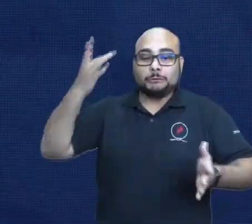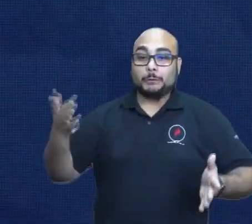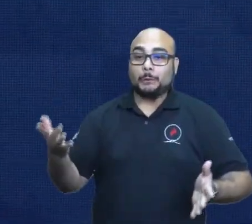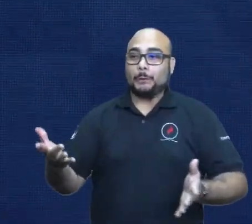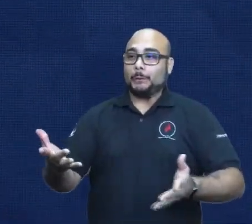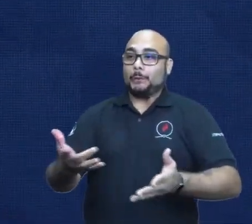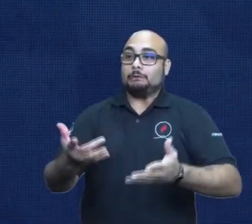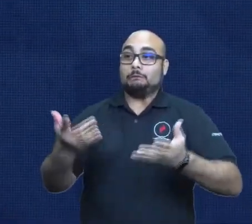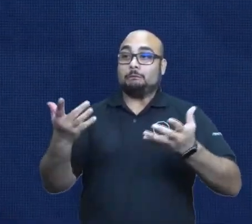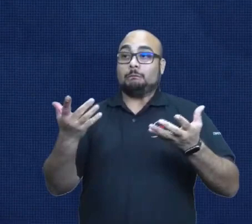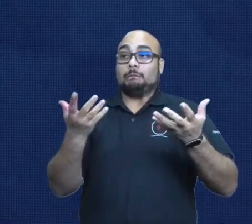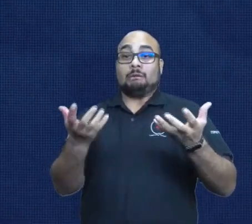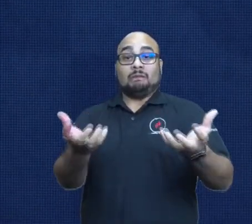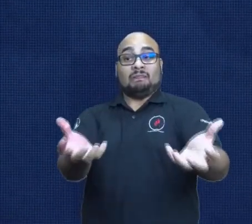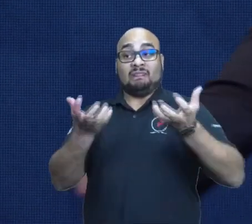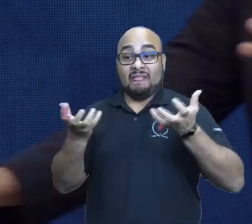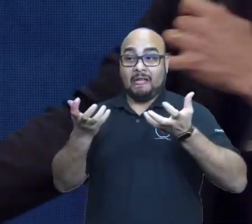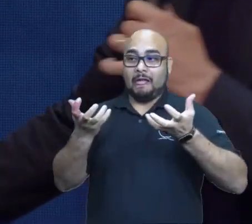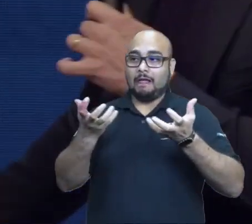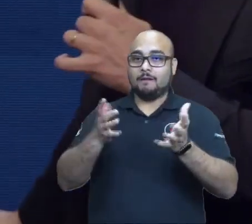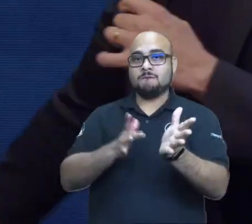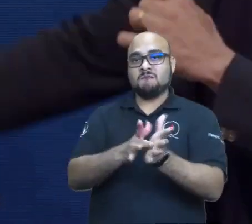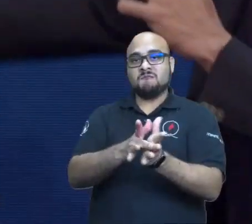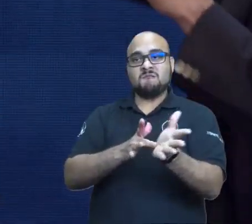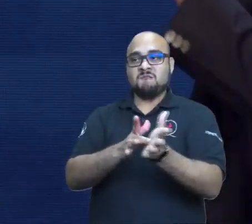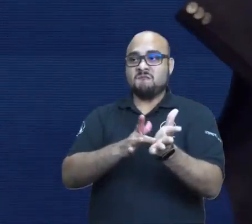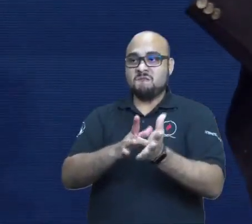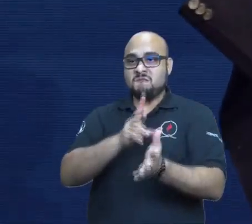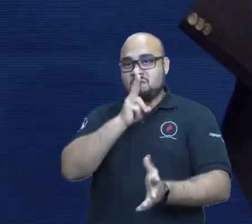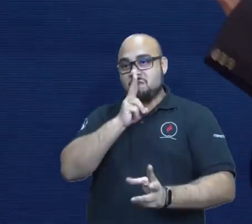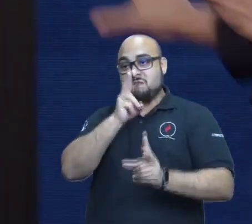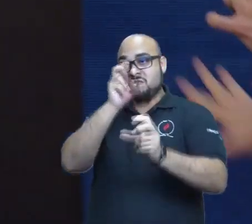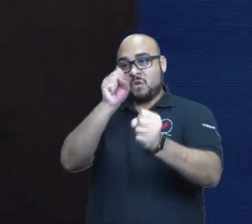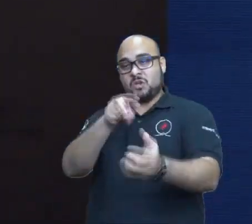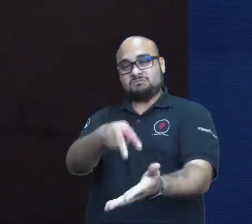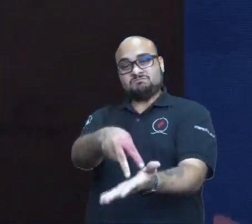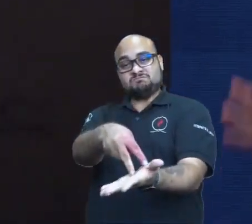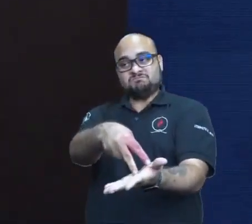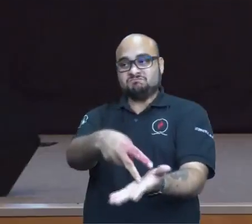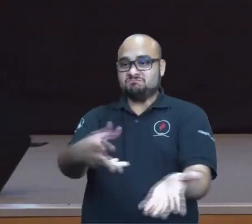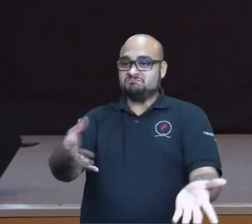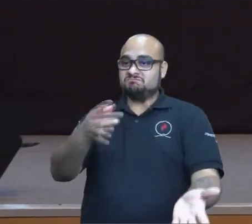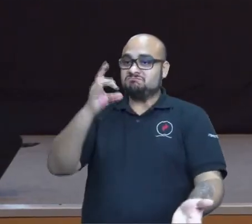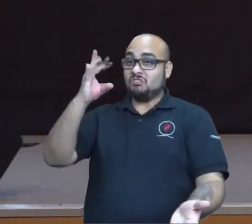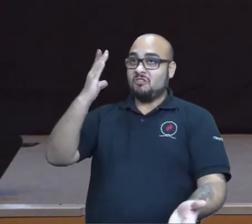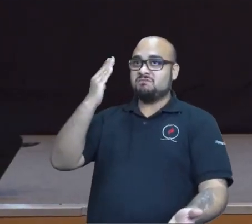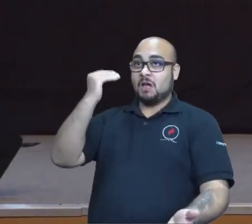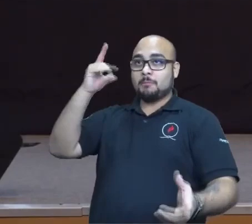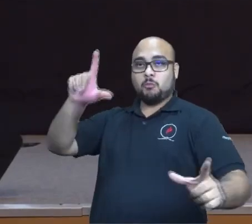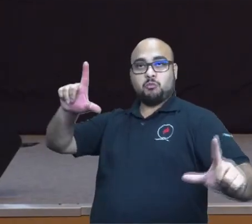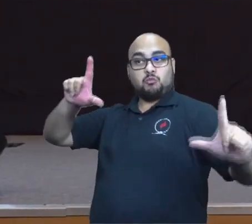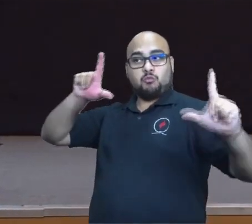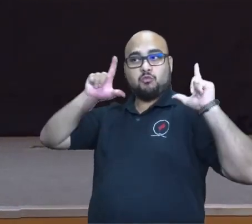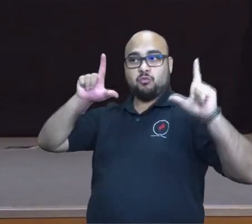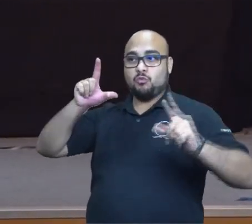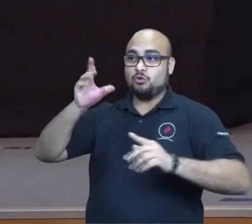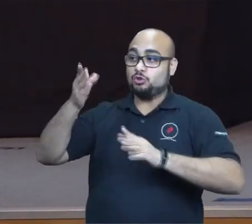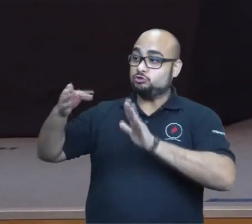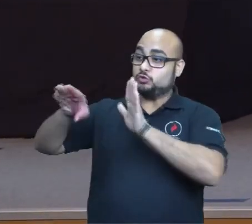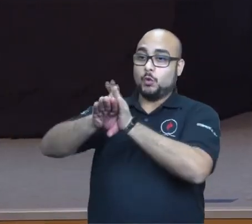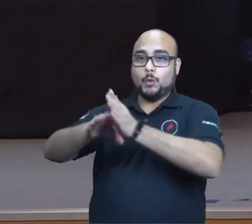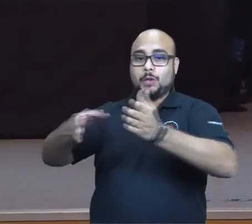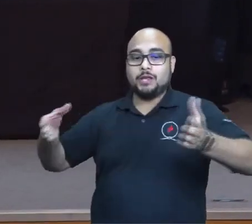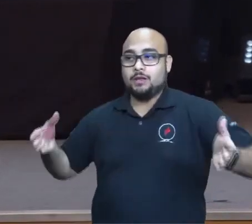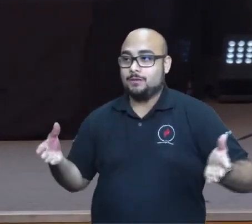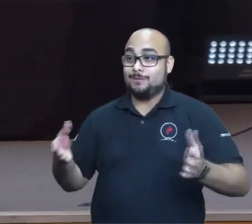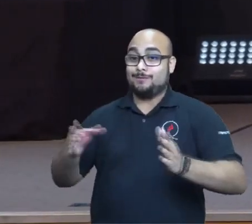o inabalável derrubador de vigas que só tem sucesso para contar mas Deus me trouxe hoje aqui para dizer quem não